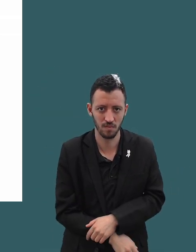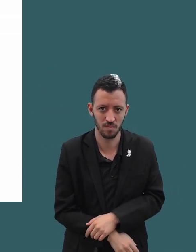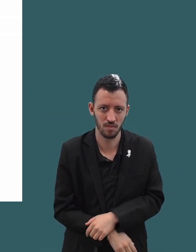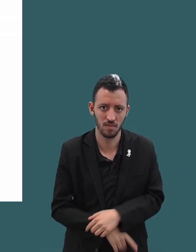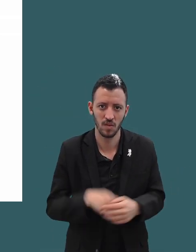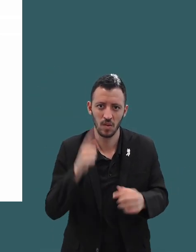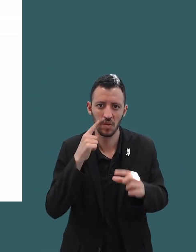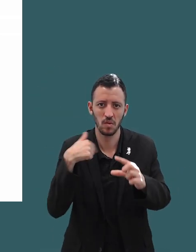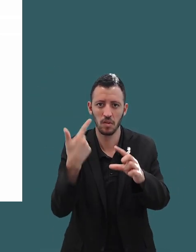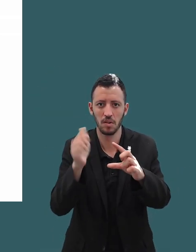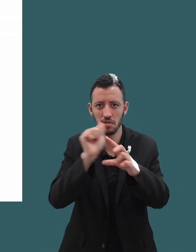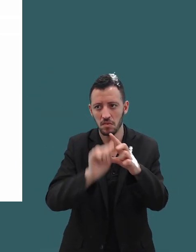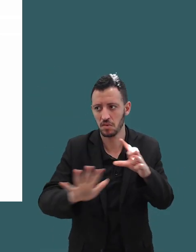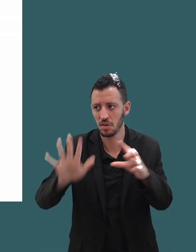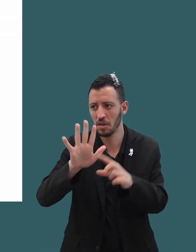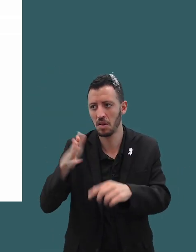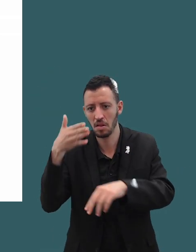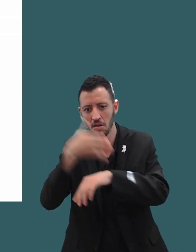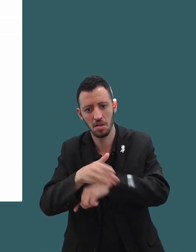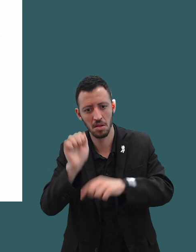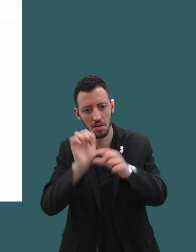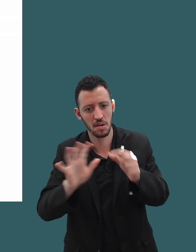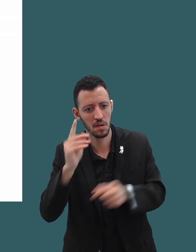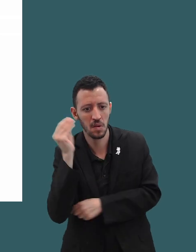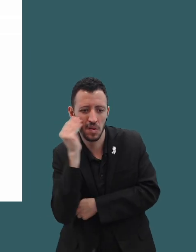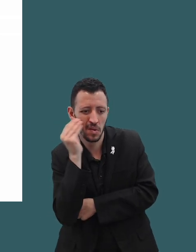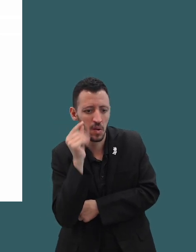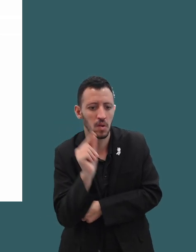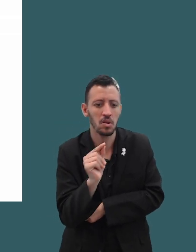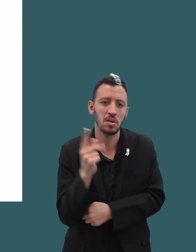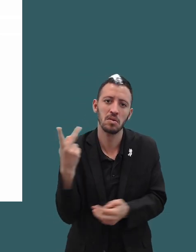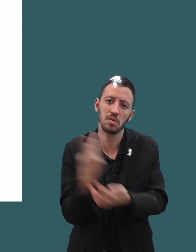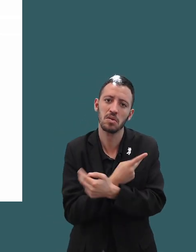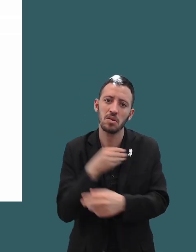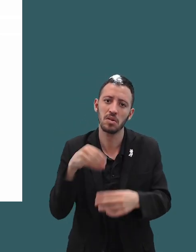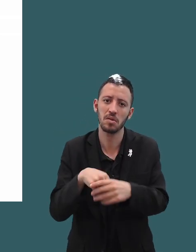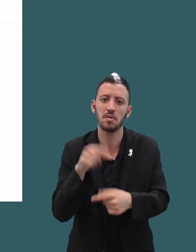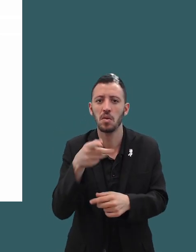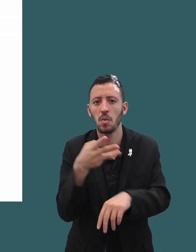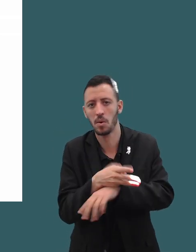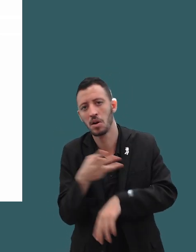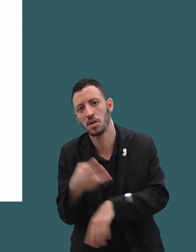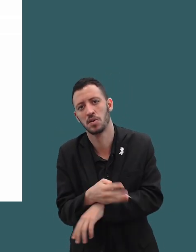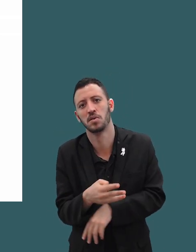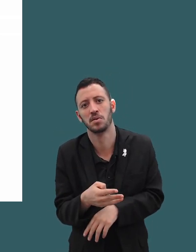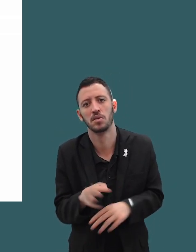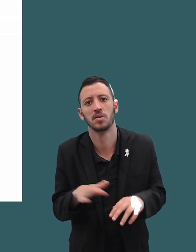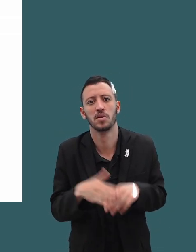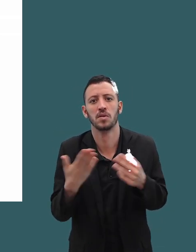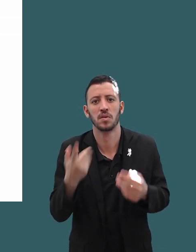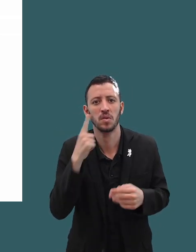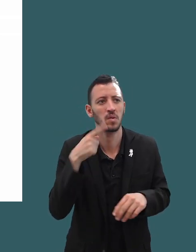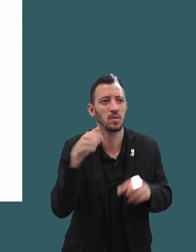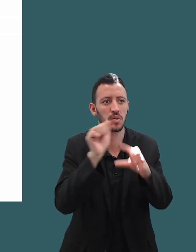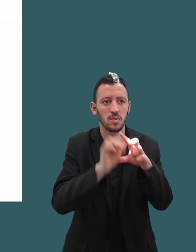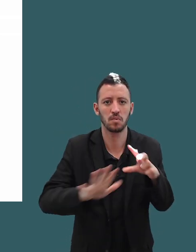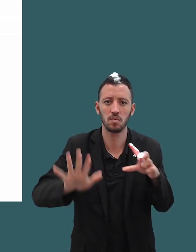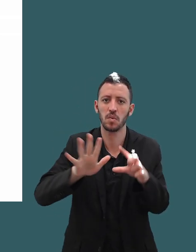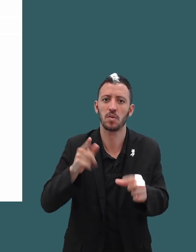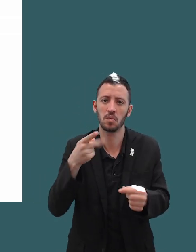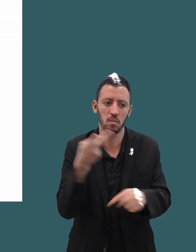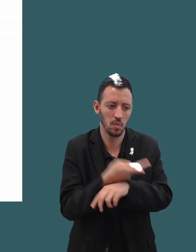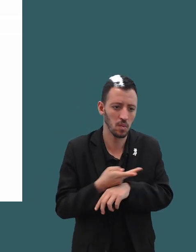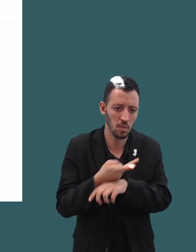Foram para as plataformas para se informar, foram para as plataformas para ver o que estava acontecendo no WhatsApp, foram para as plataformas para